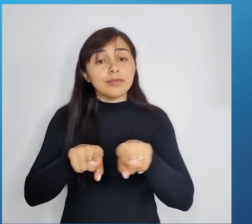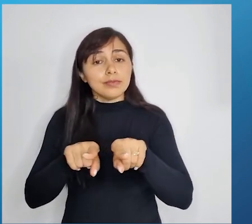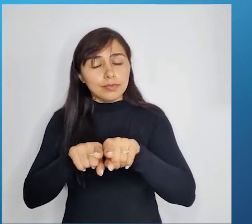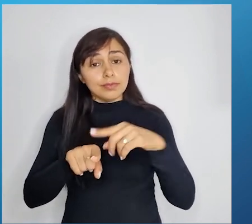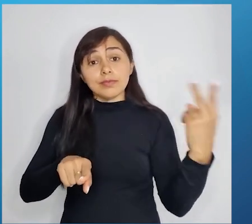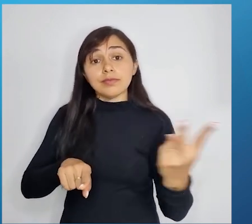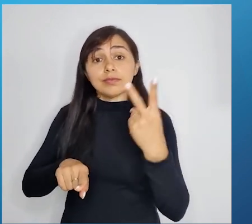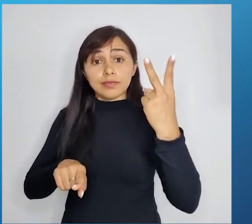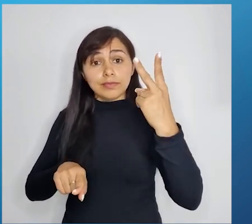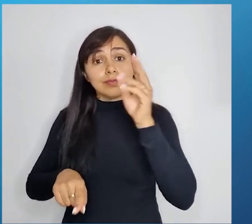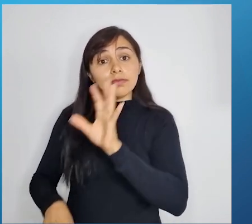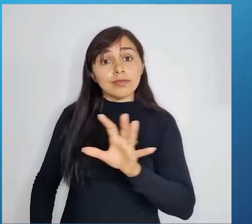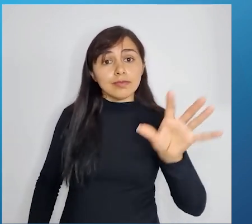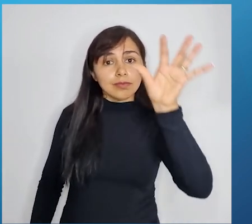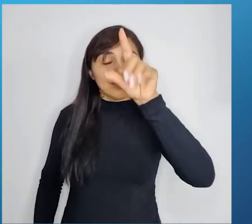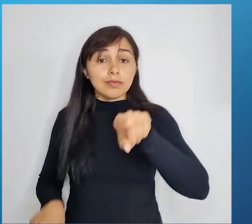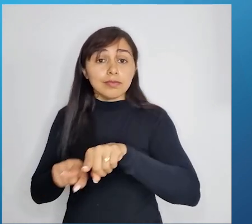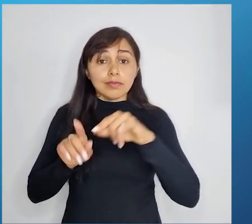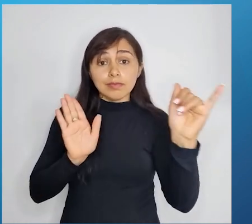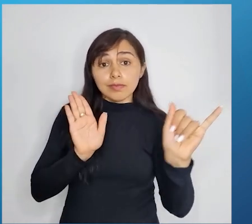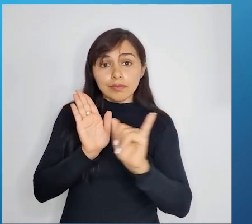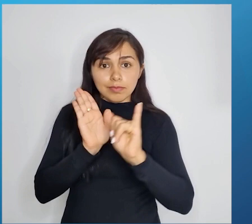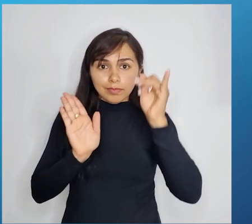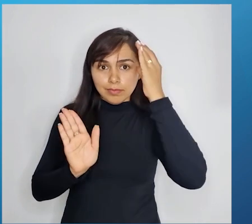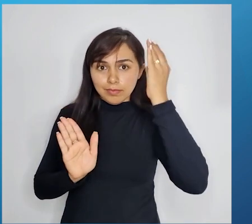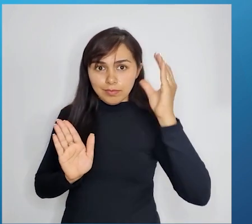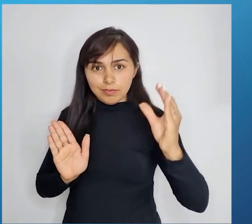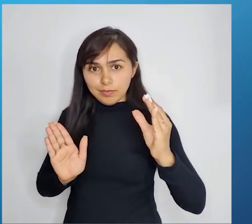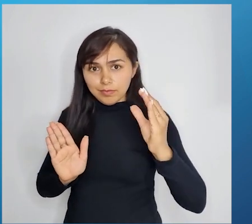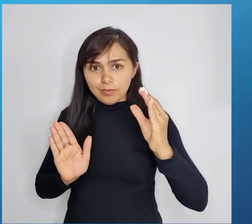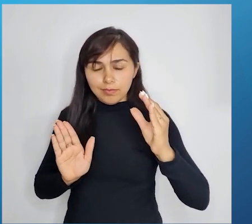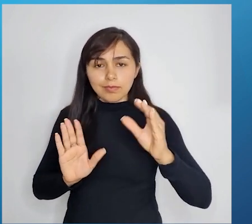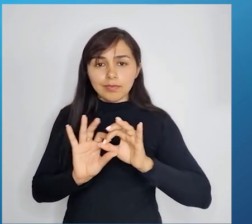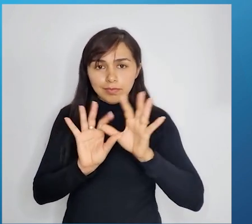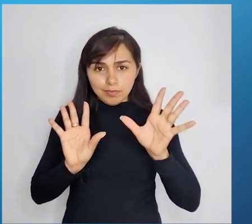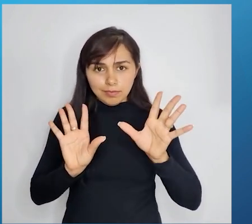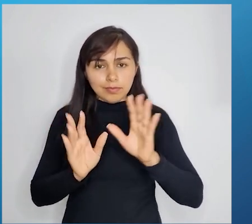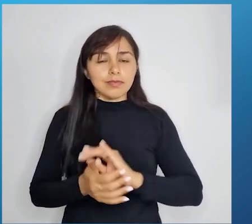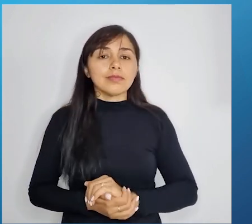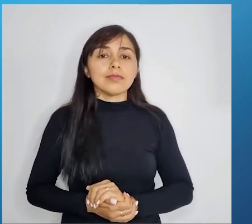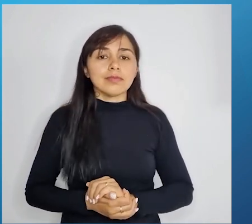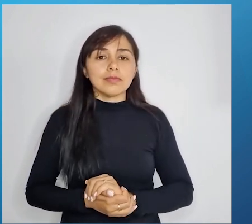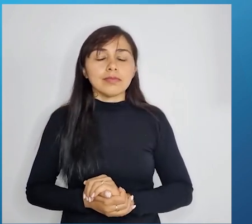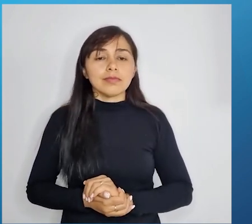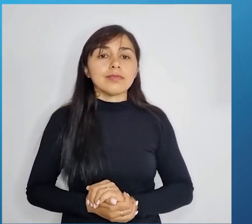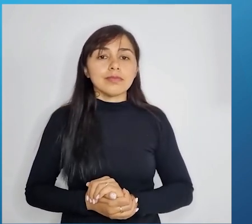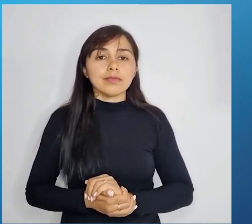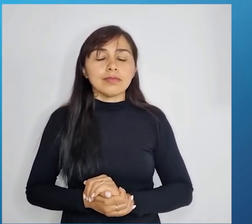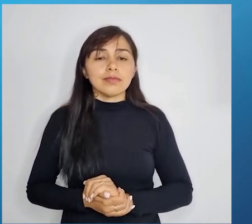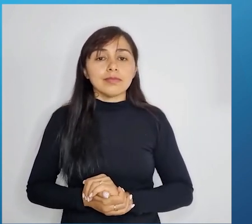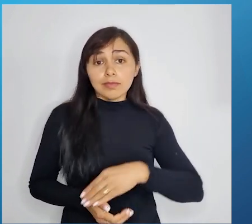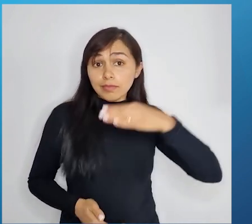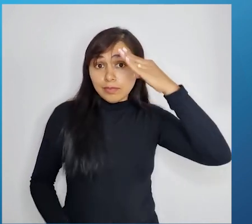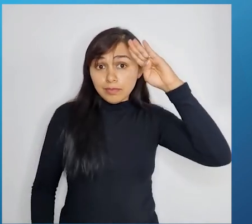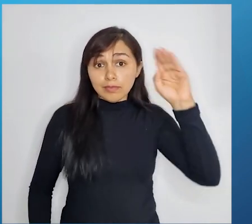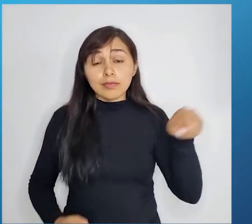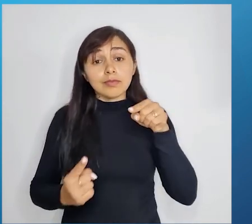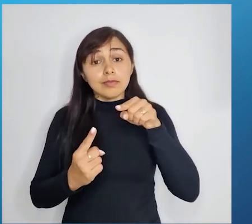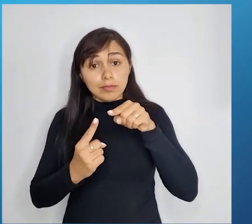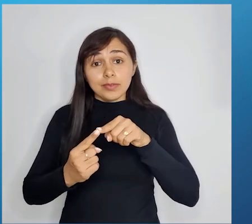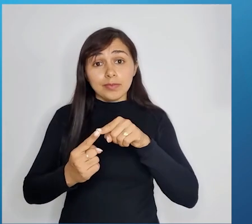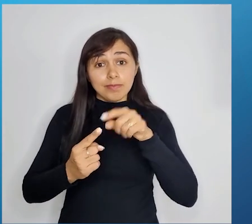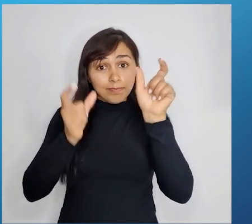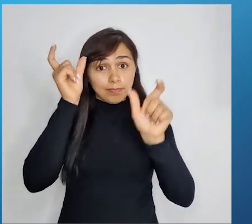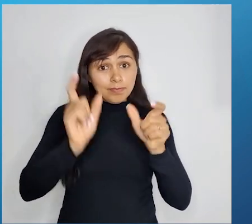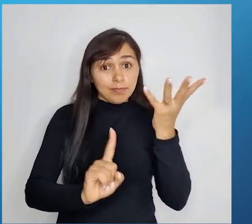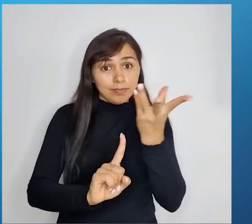do regionalismo e a busca por uma identidade cultural brasileira autêntica. Entre os principais objetivos dos